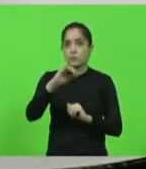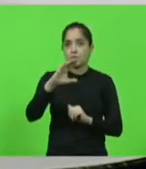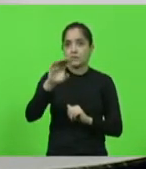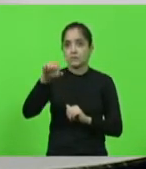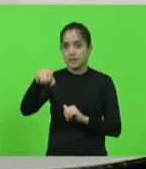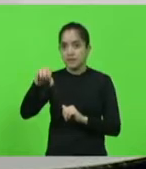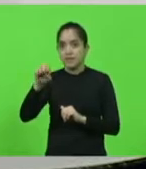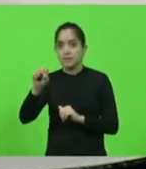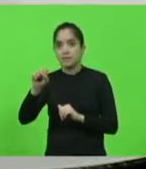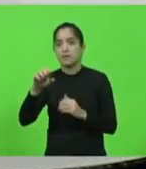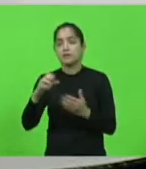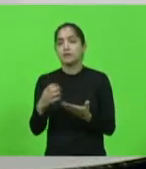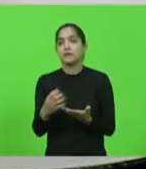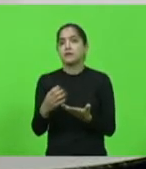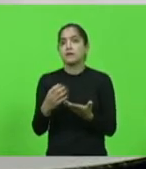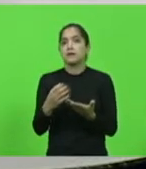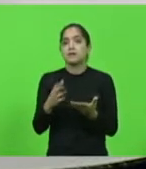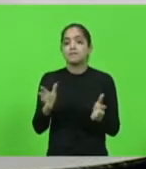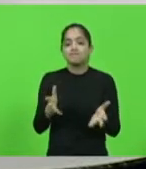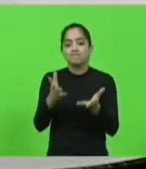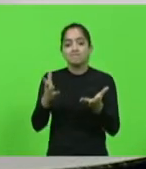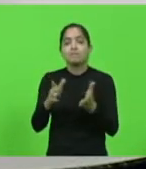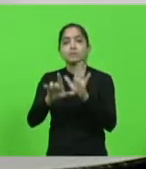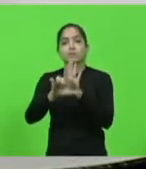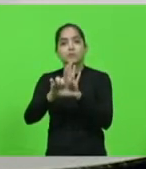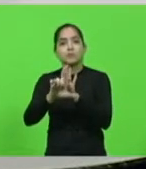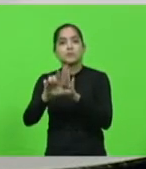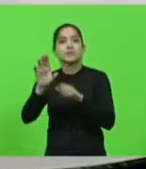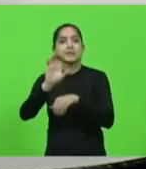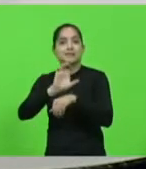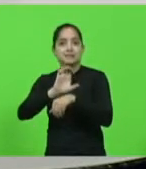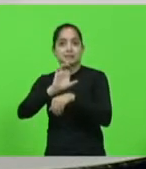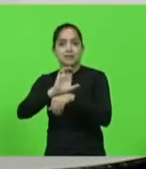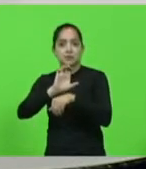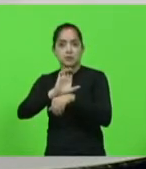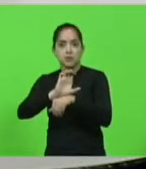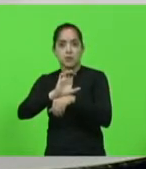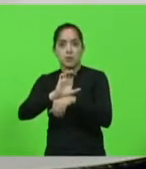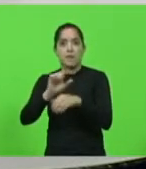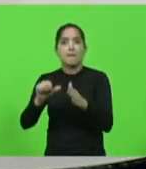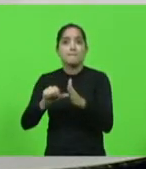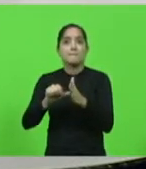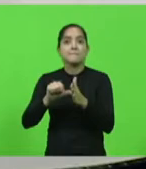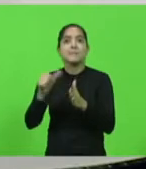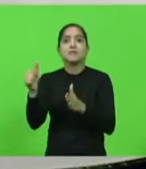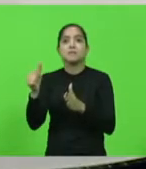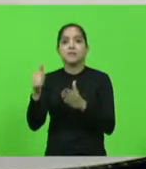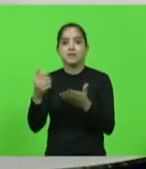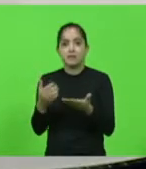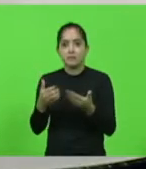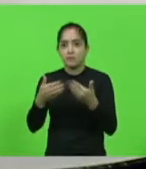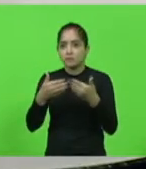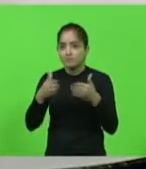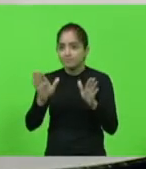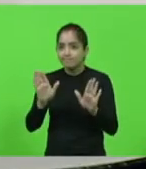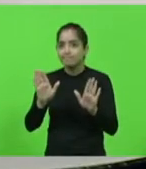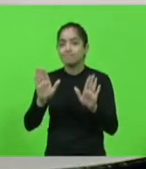São as leis de incentivo estadual que, pela primeira vez, inauguram um novo